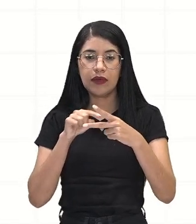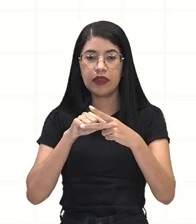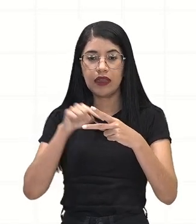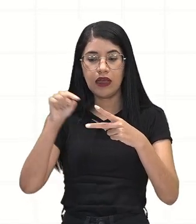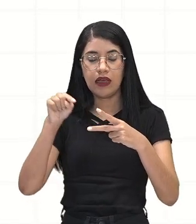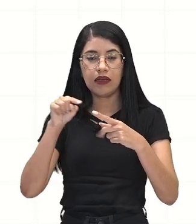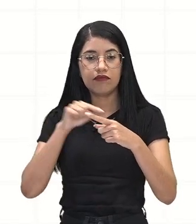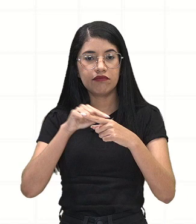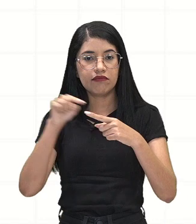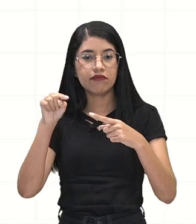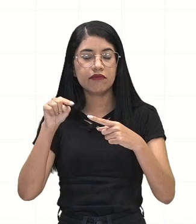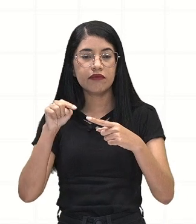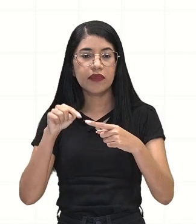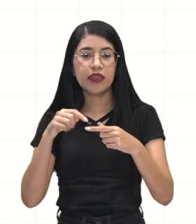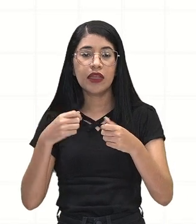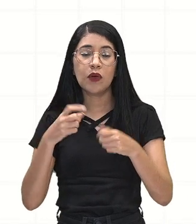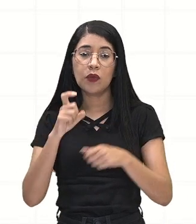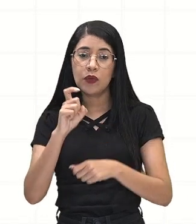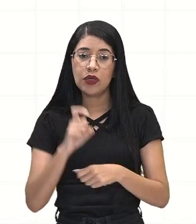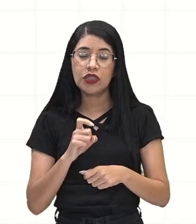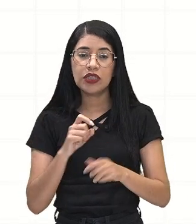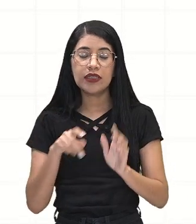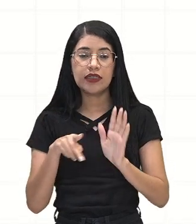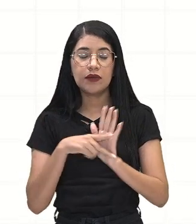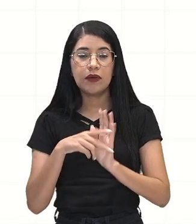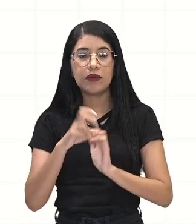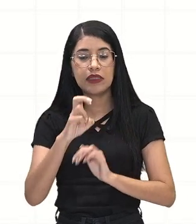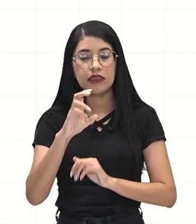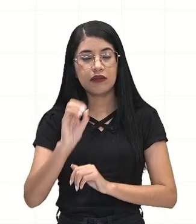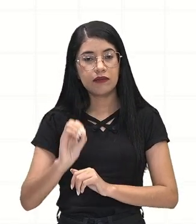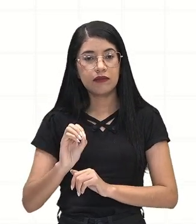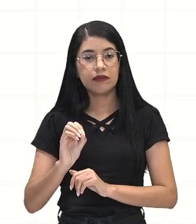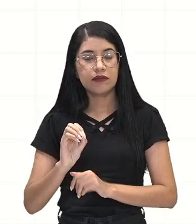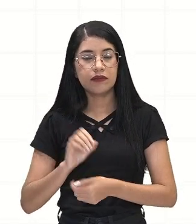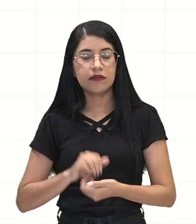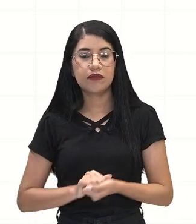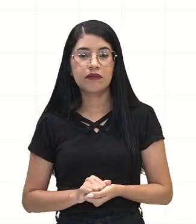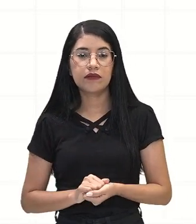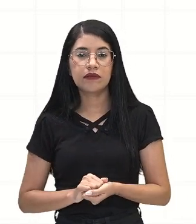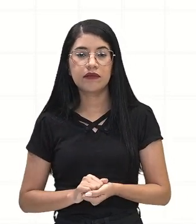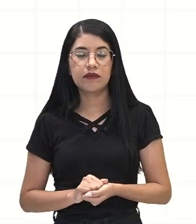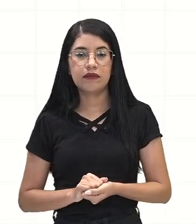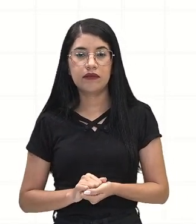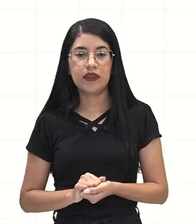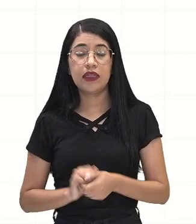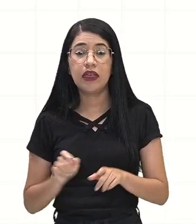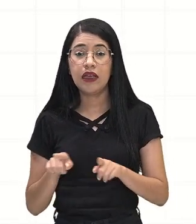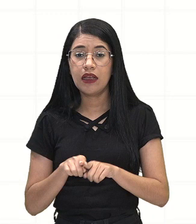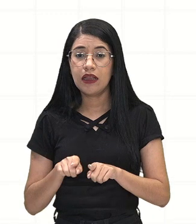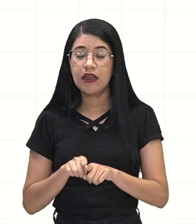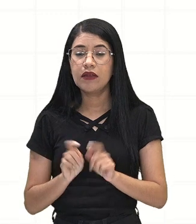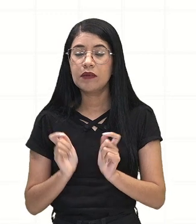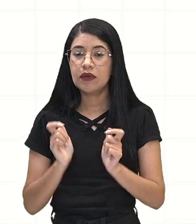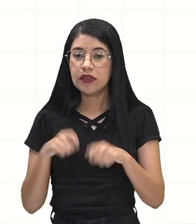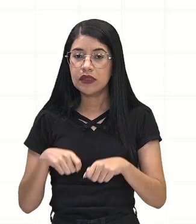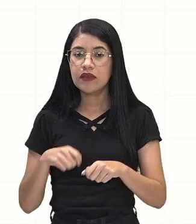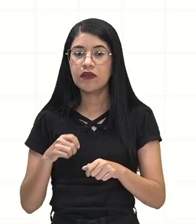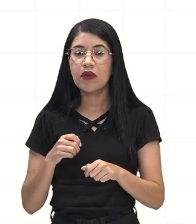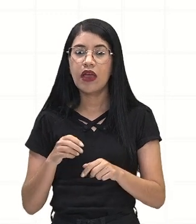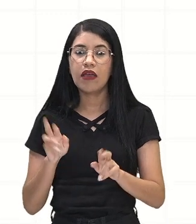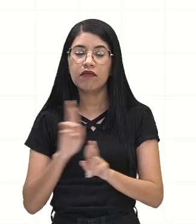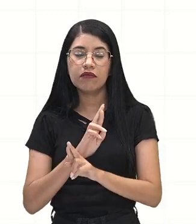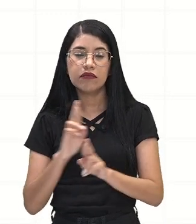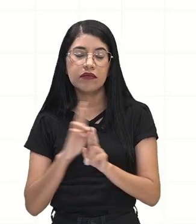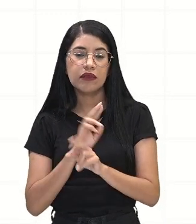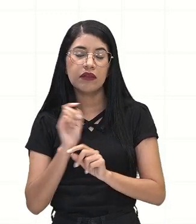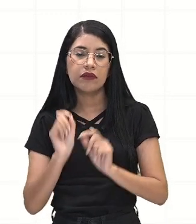x tem que ser igual a 50 graus. Tudo bem? E aqui também eu já consigo fazer a relação,